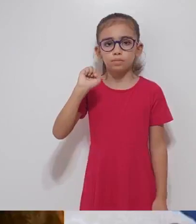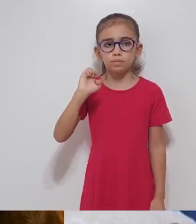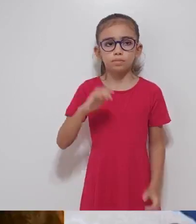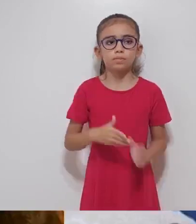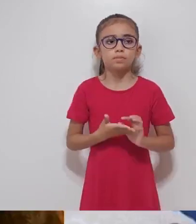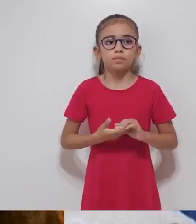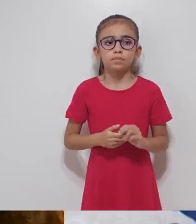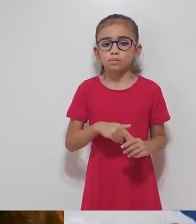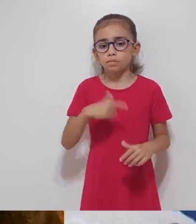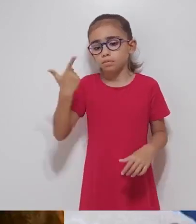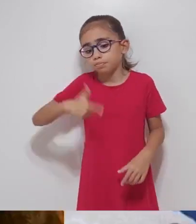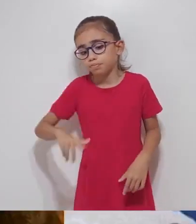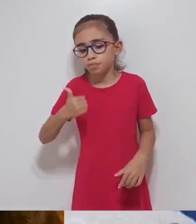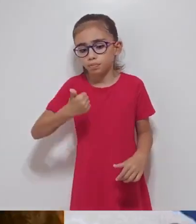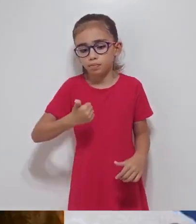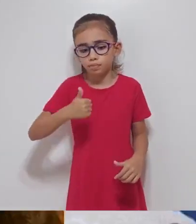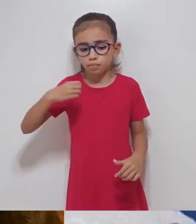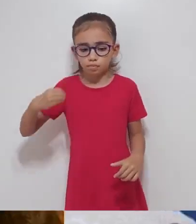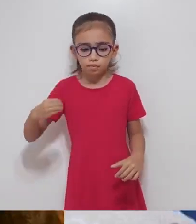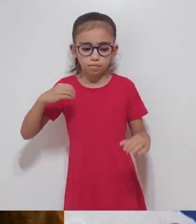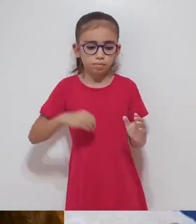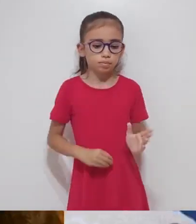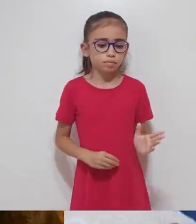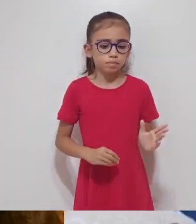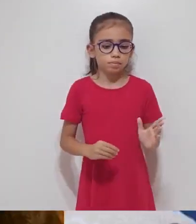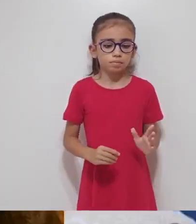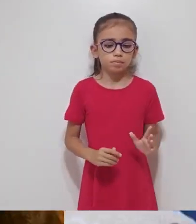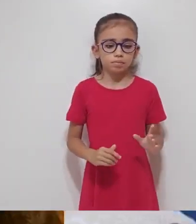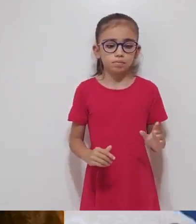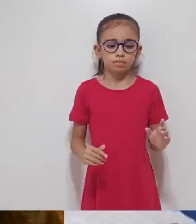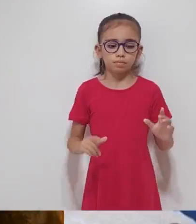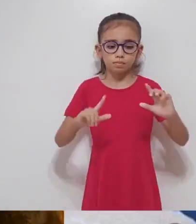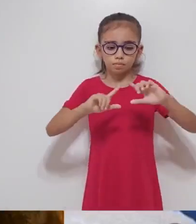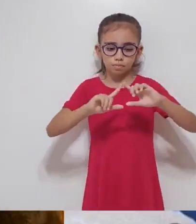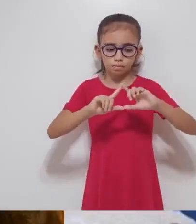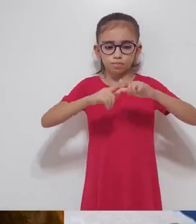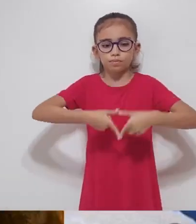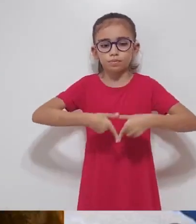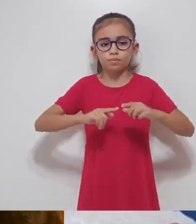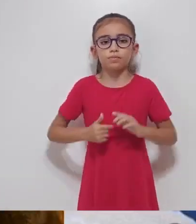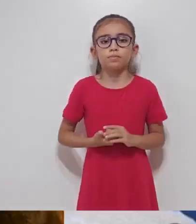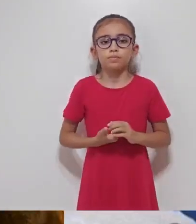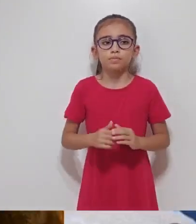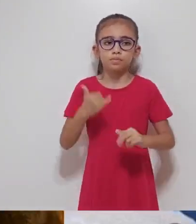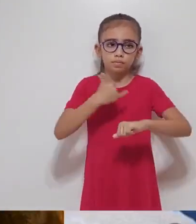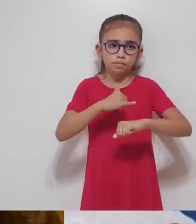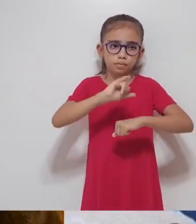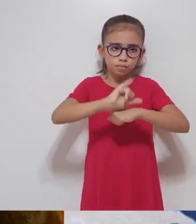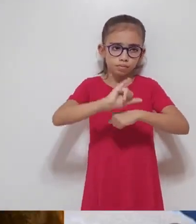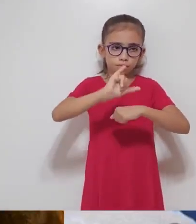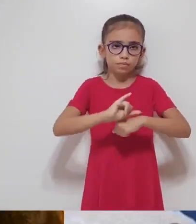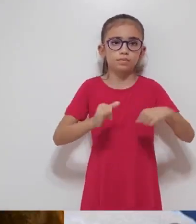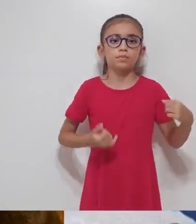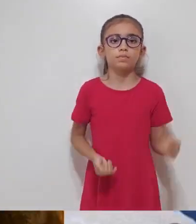norte e foi chamado de Israel. A capital de Israel era em